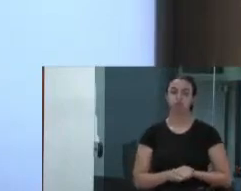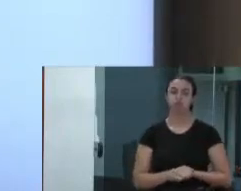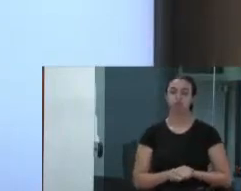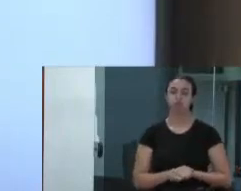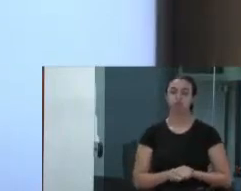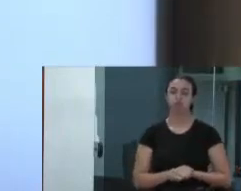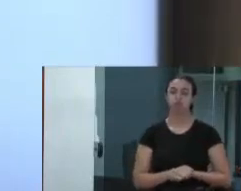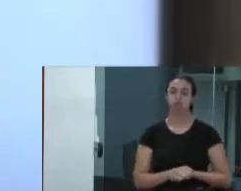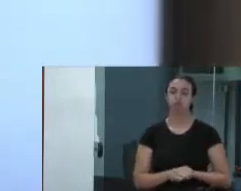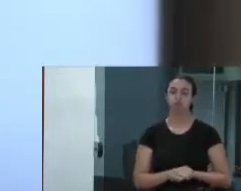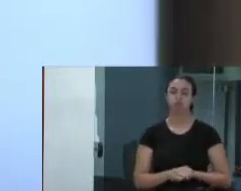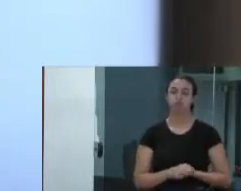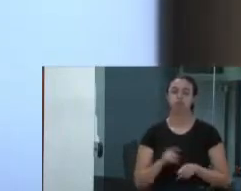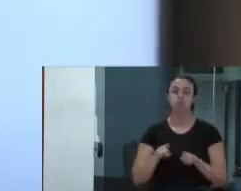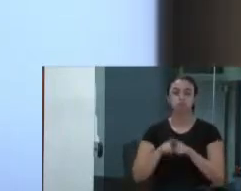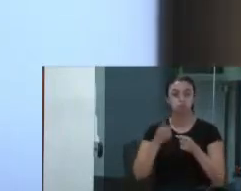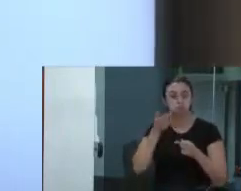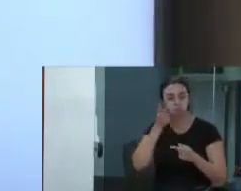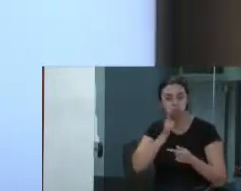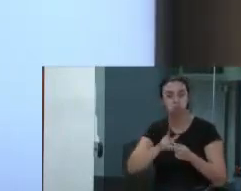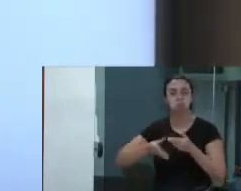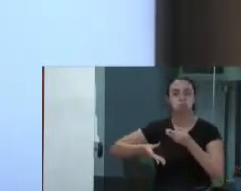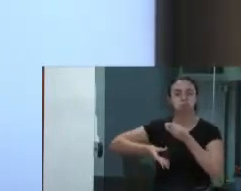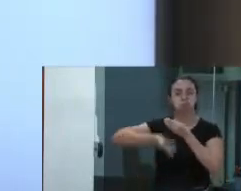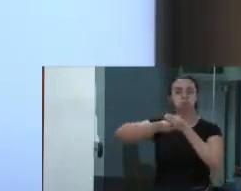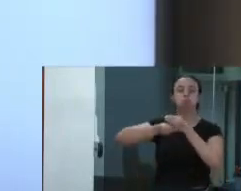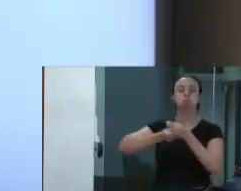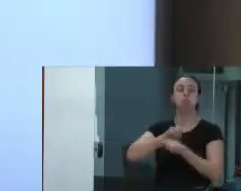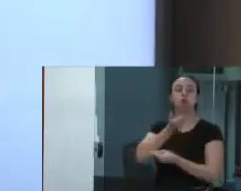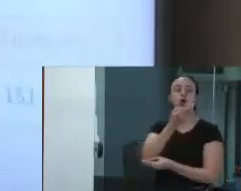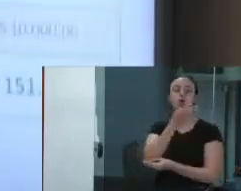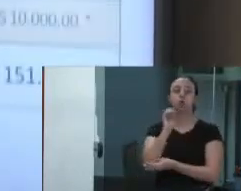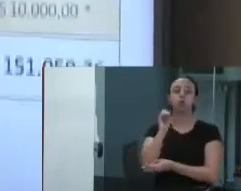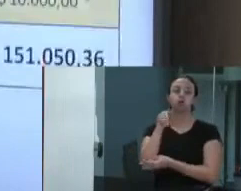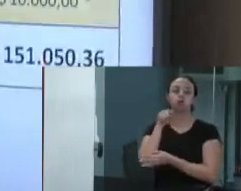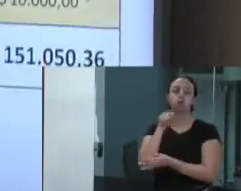que também, né, somaram aí quase 400 mil.